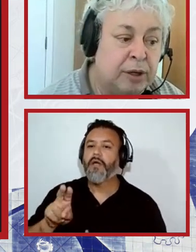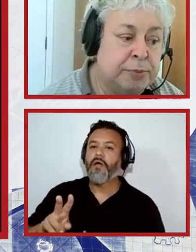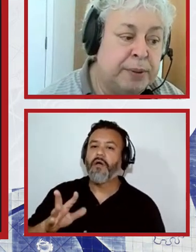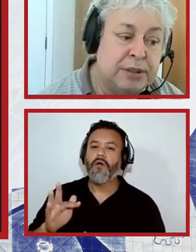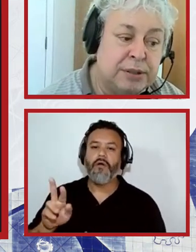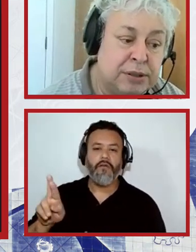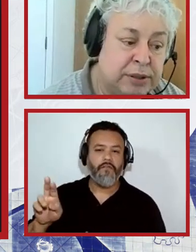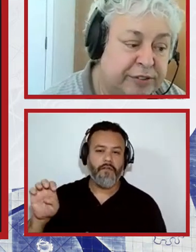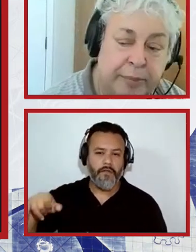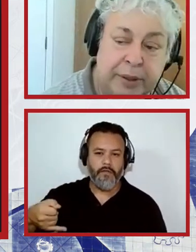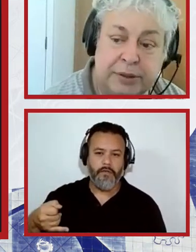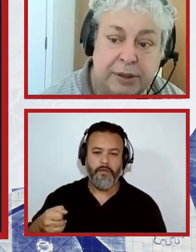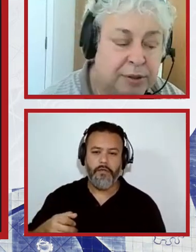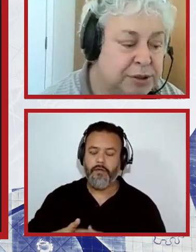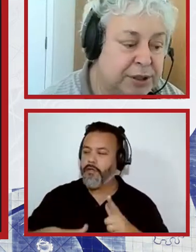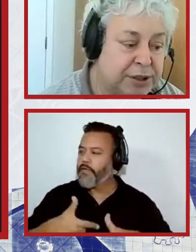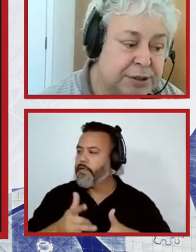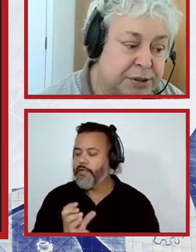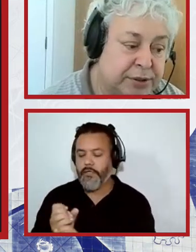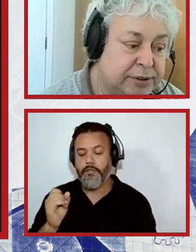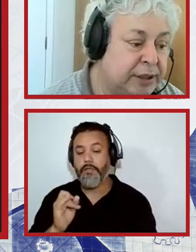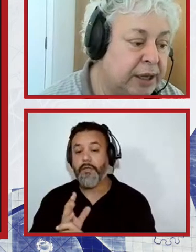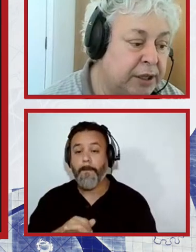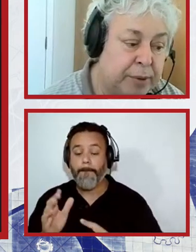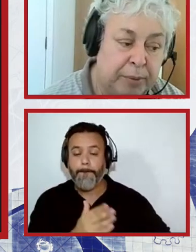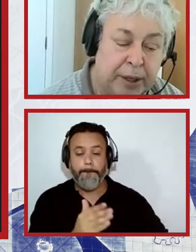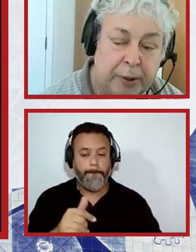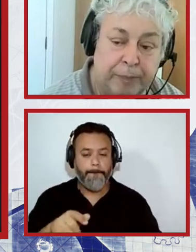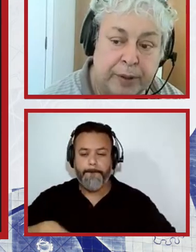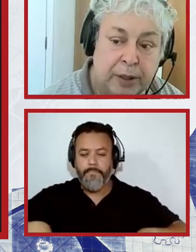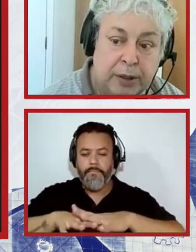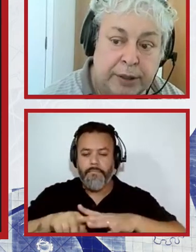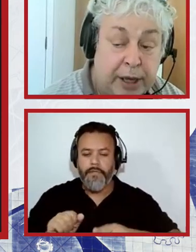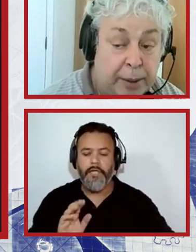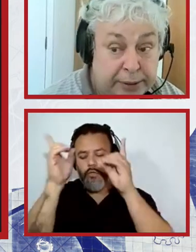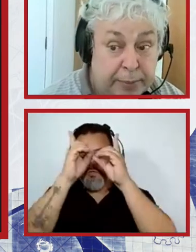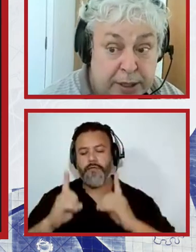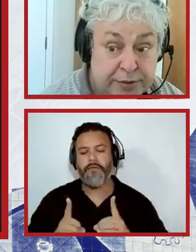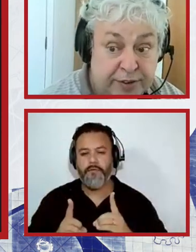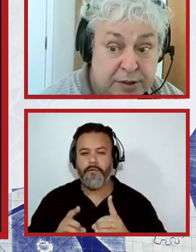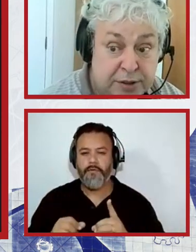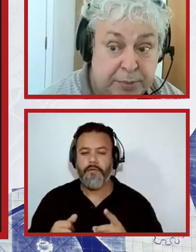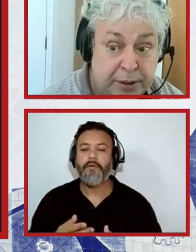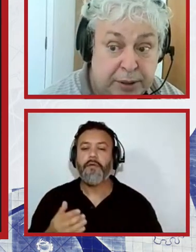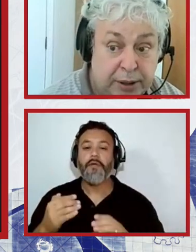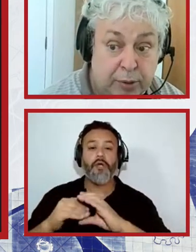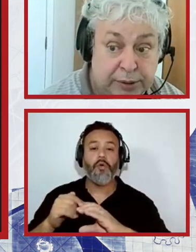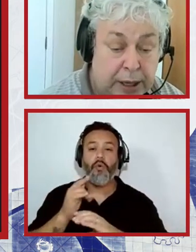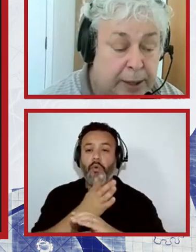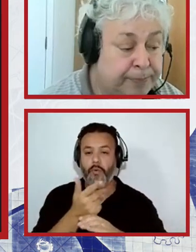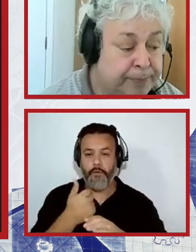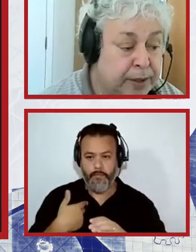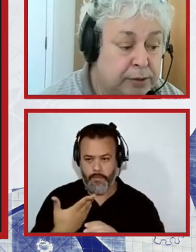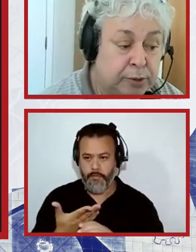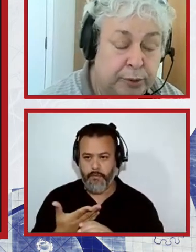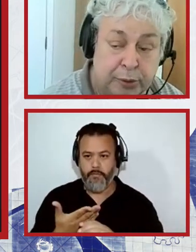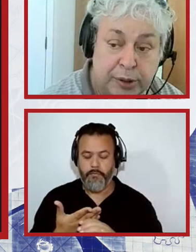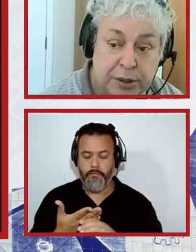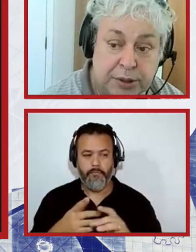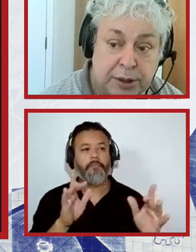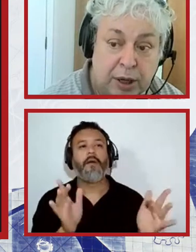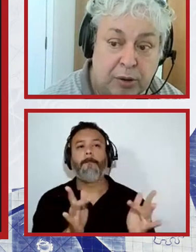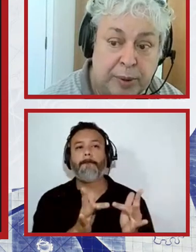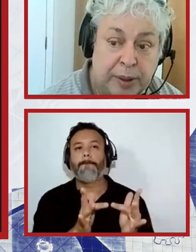no Laboratório de Pesquisa e Desenvolvimento de Tecnologia Assistiva, tenho aqui meu e-mail, que é a maneira mais fácil de me encontrar,